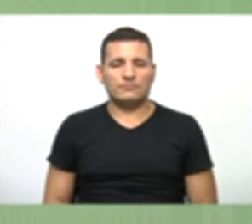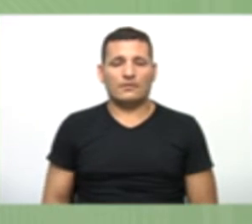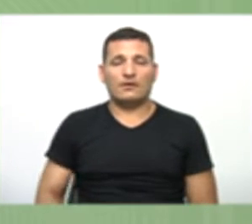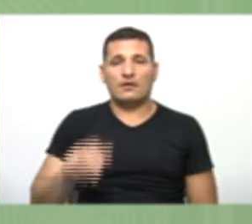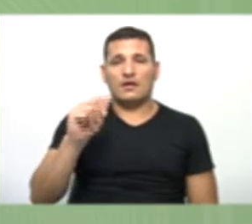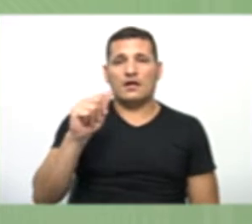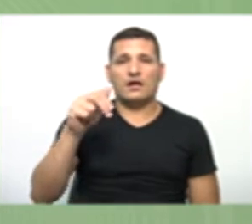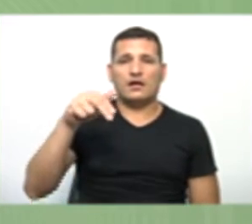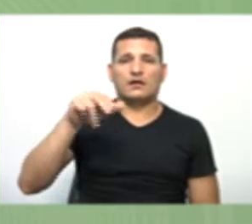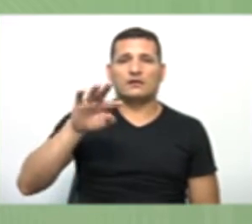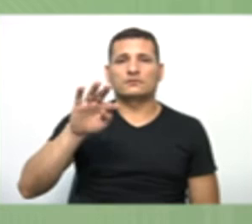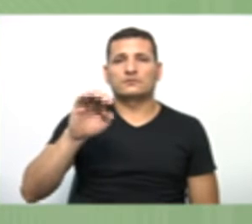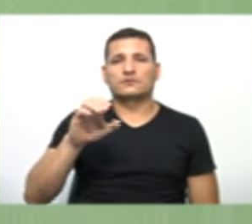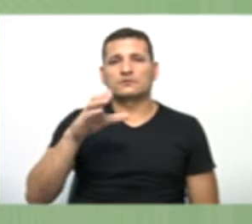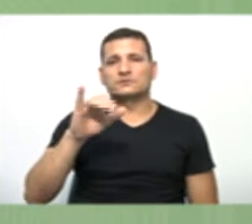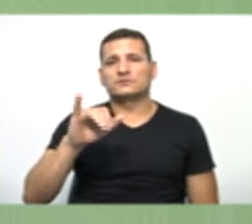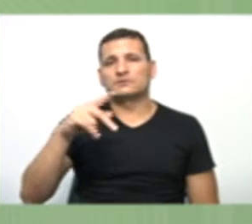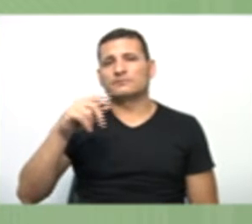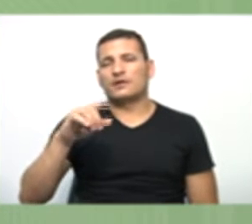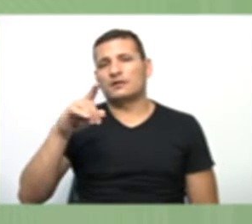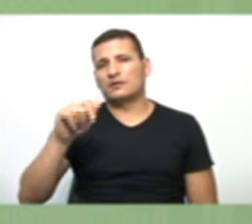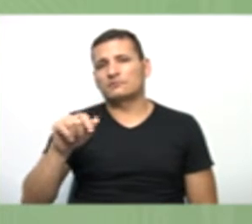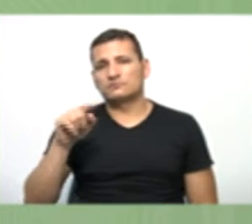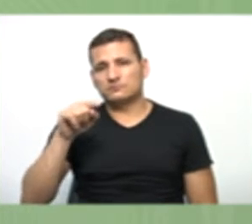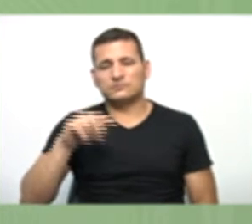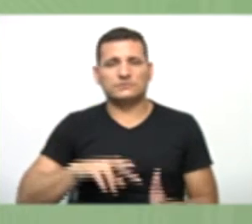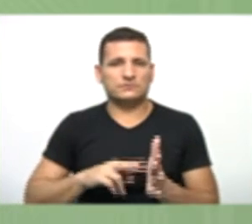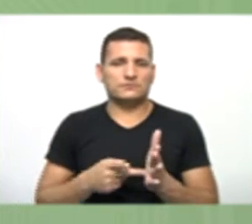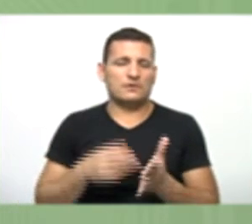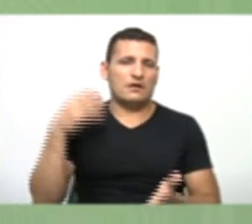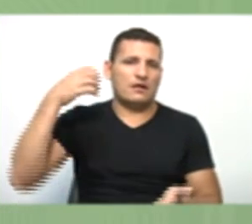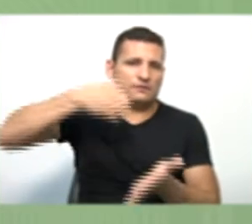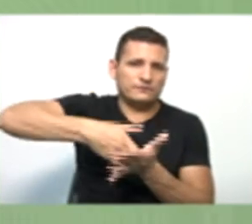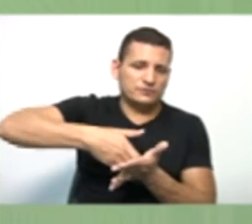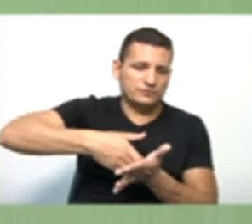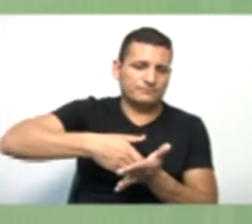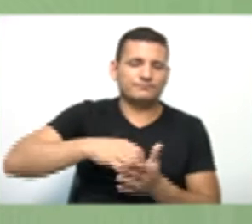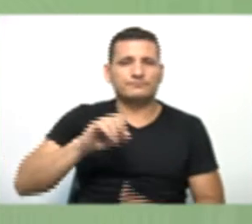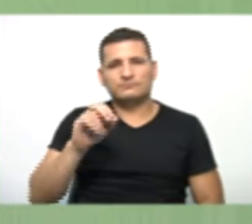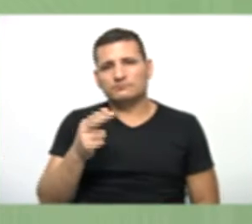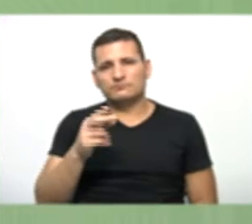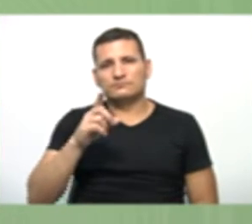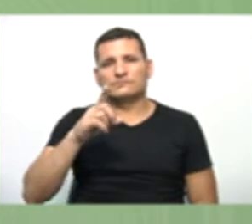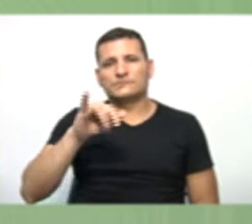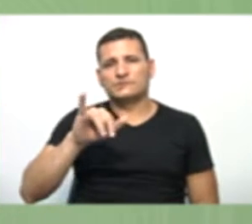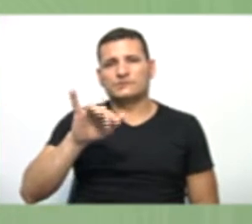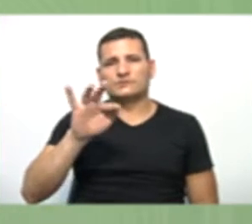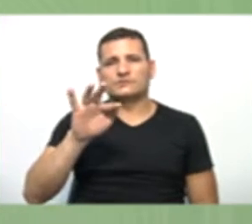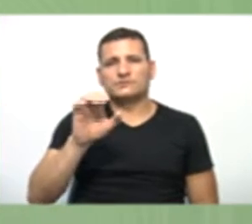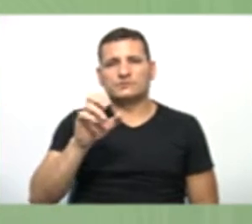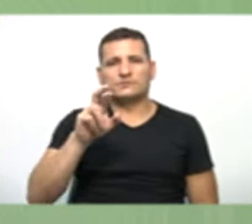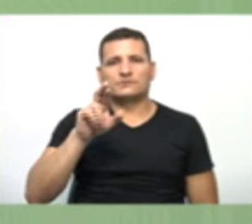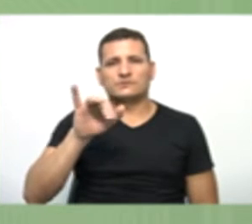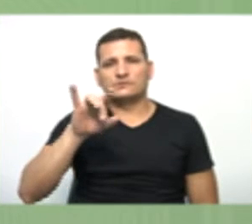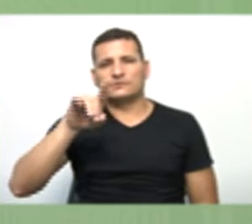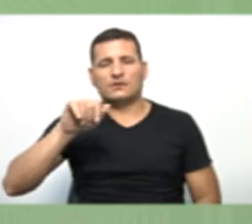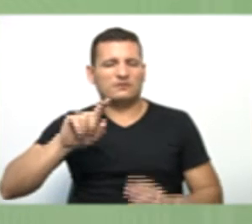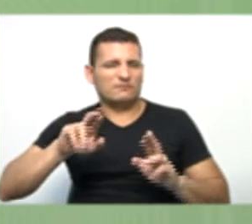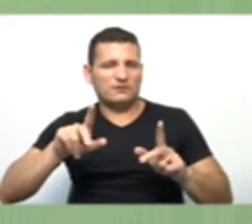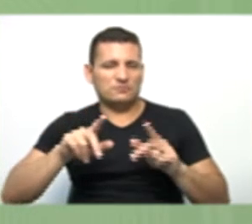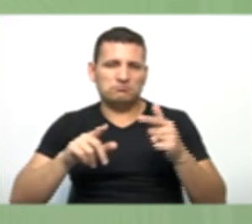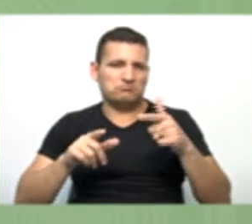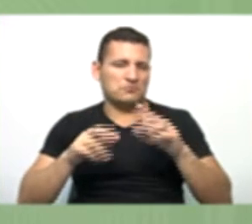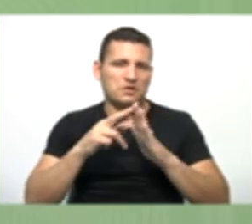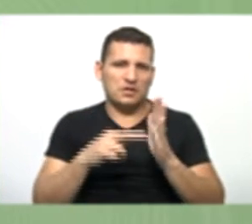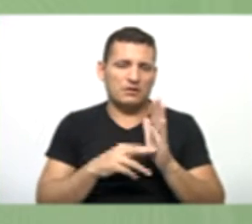início, mas à vista significa que eu vou pagar várias vezes aí. Ou ela é diferida, não tem uma regra, né? Então, às vezes pode ser 30 dias,